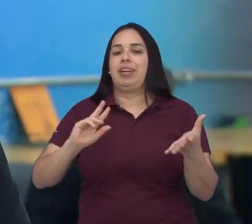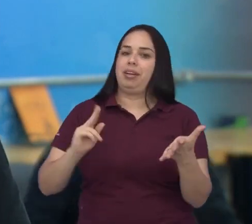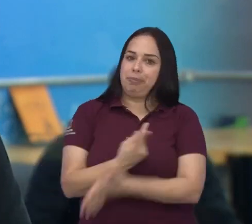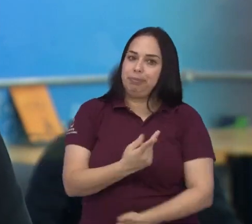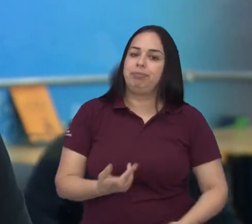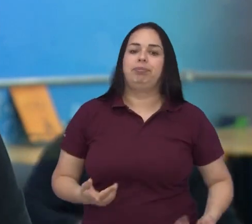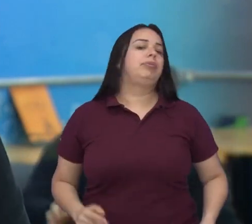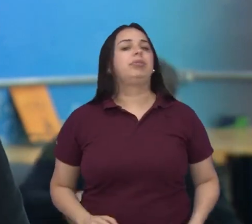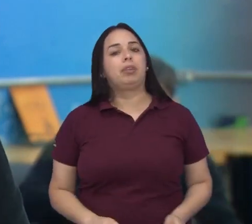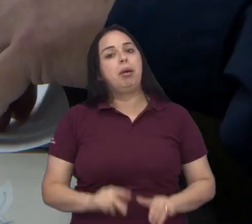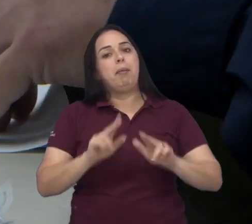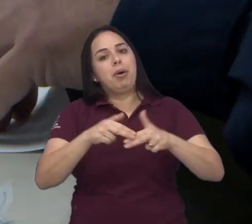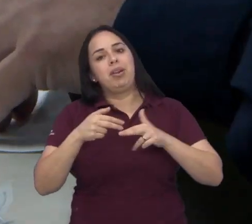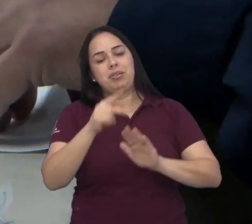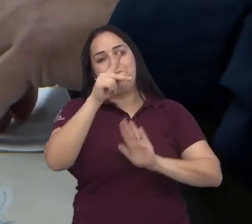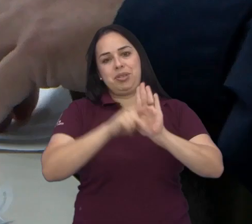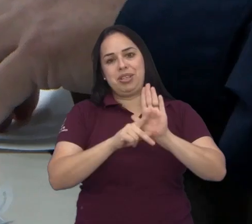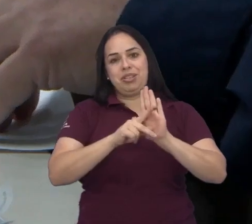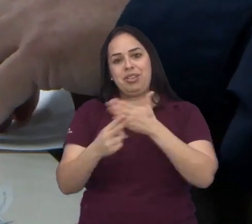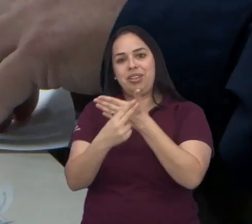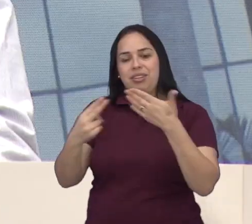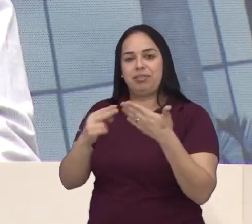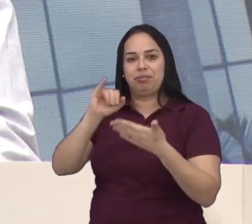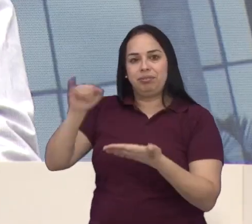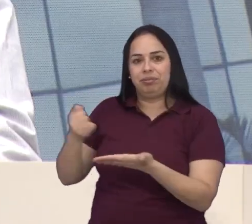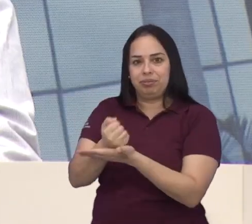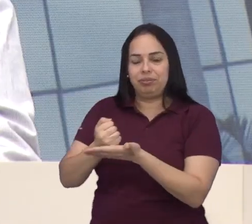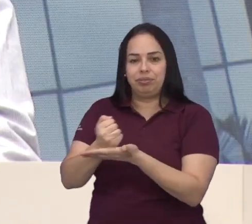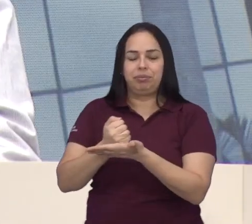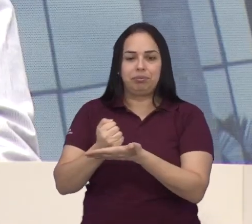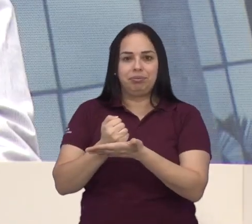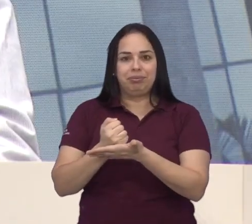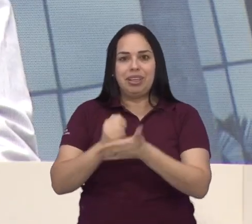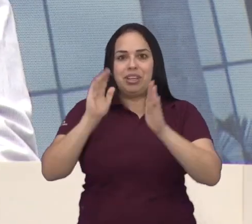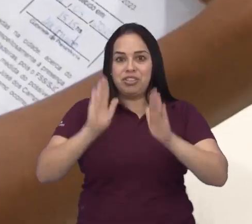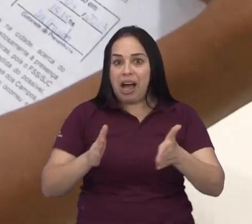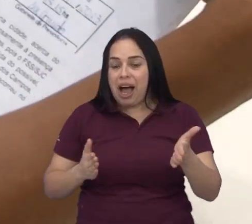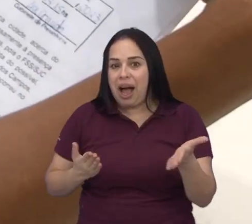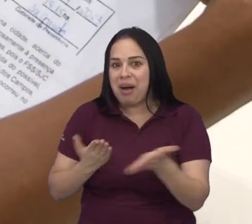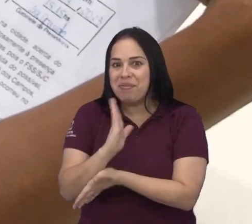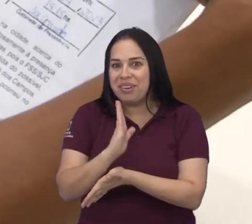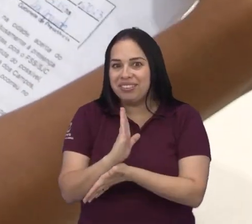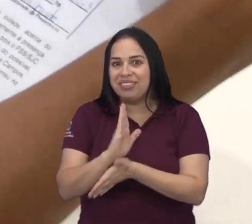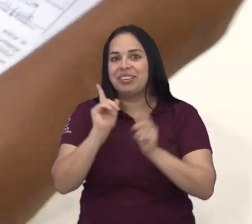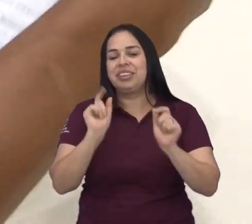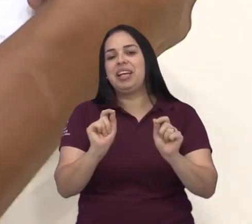dizer assim, vacilo das pessoas. Um projeto de lei de autoria do vereador Júnior da Farmácia,